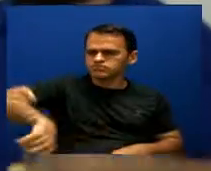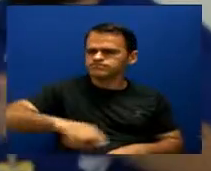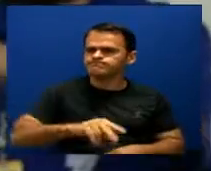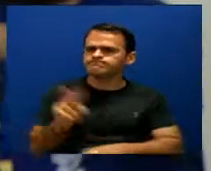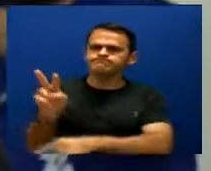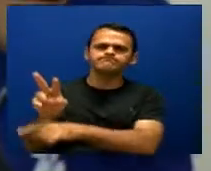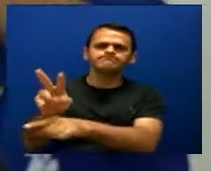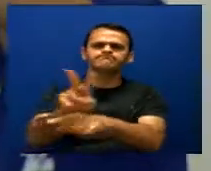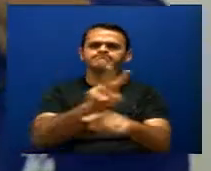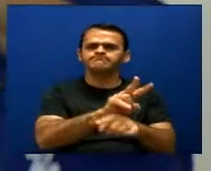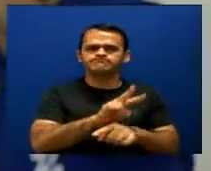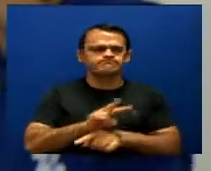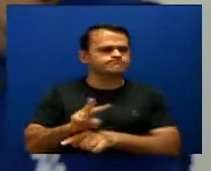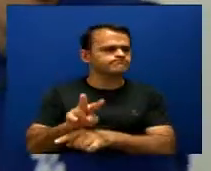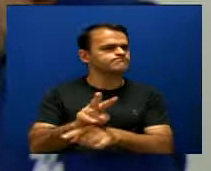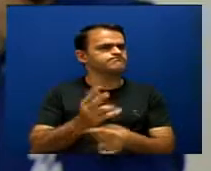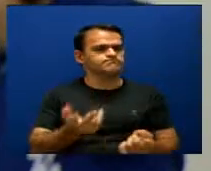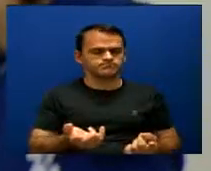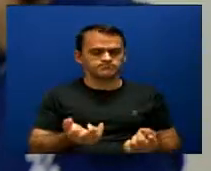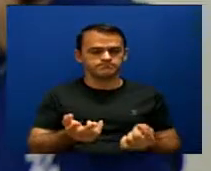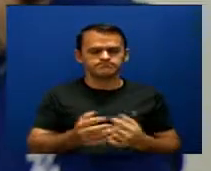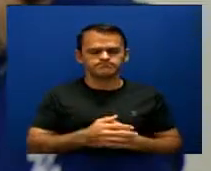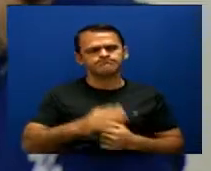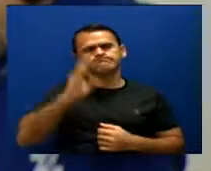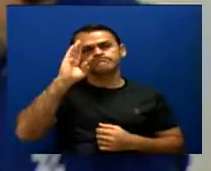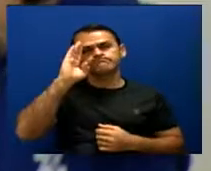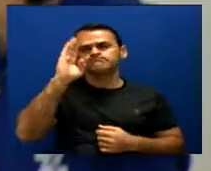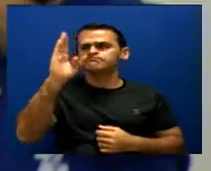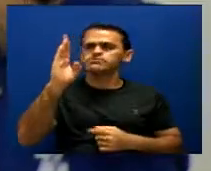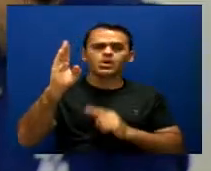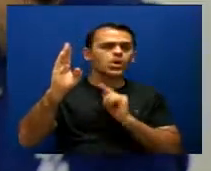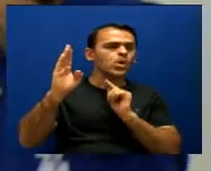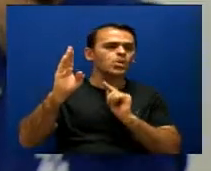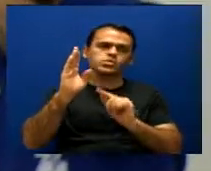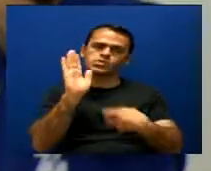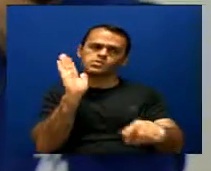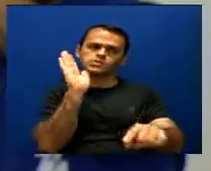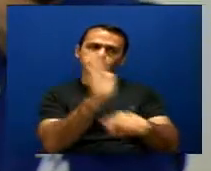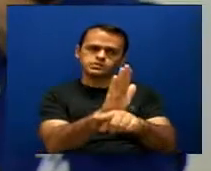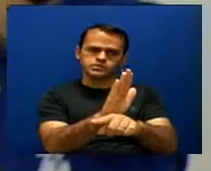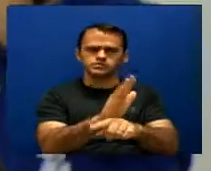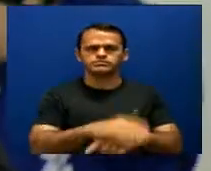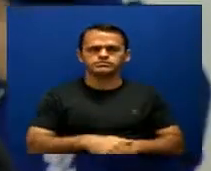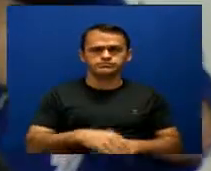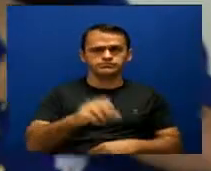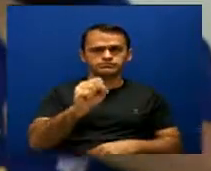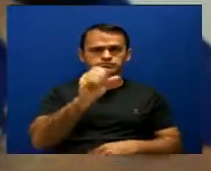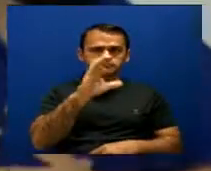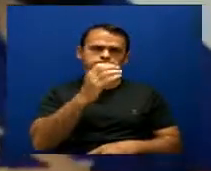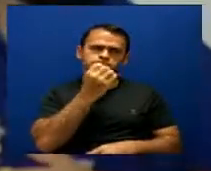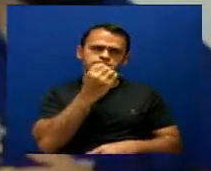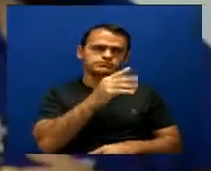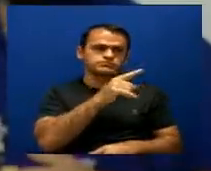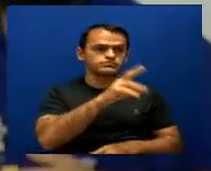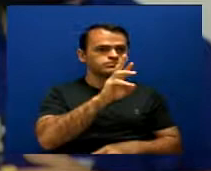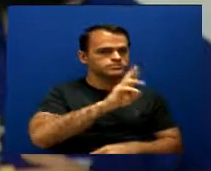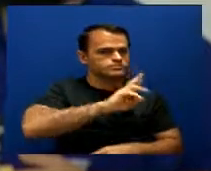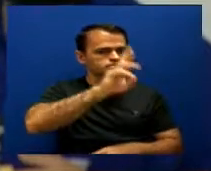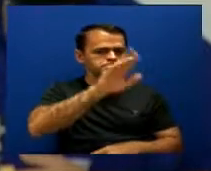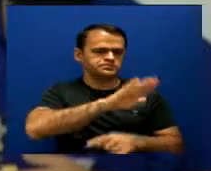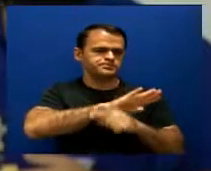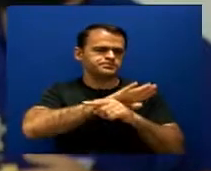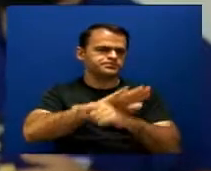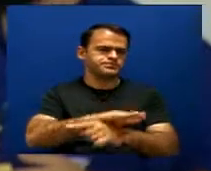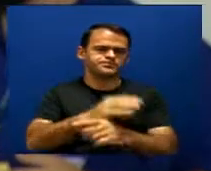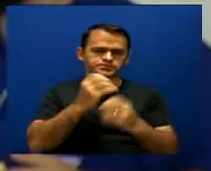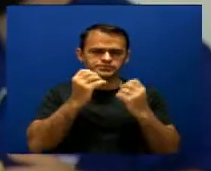estar, tá, olhando, mas a gente vai estar, tá, aqui principalmente para ajudar, porque a Santa Casa está em boas mãos. Que Deus te abençoe. Obrigado, eu tinha, viu,